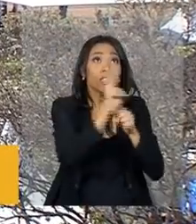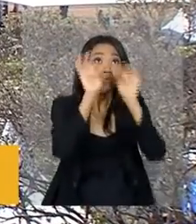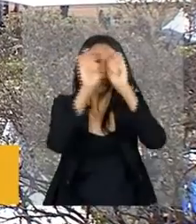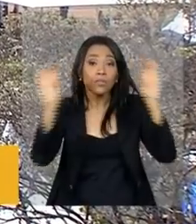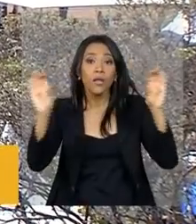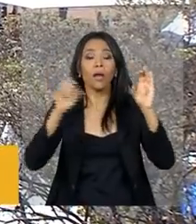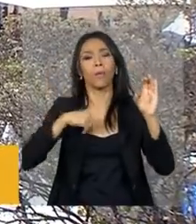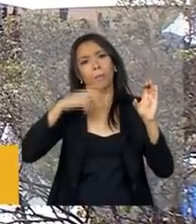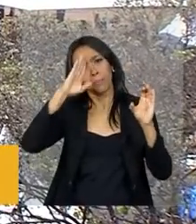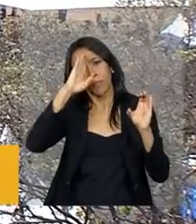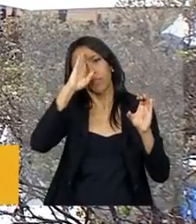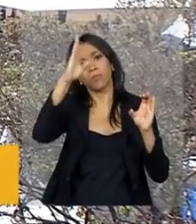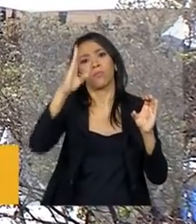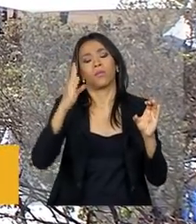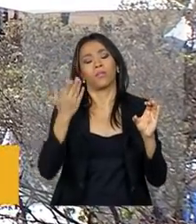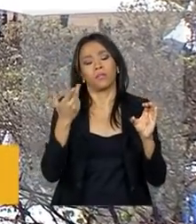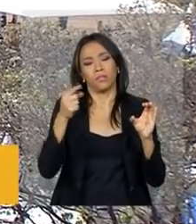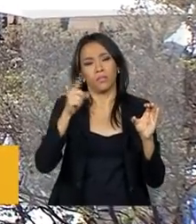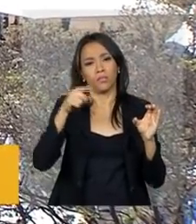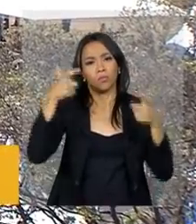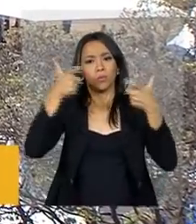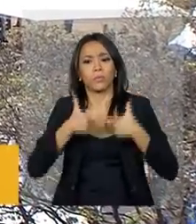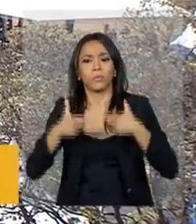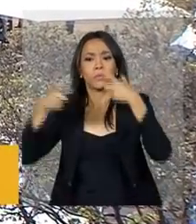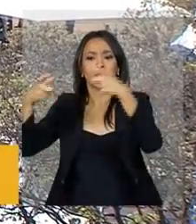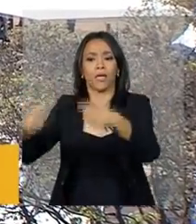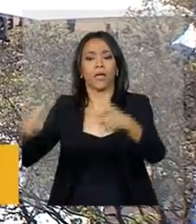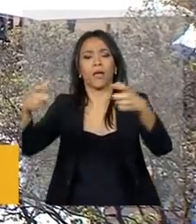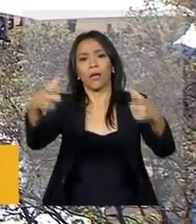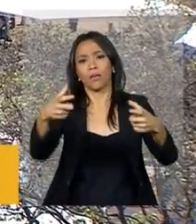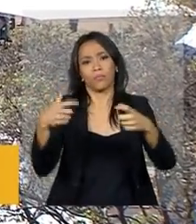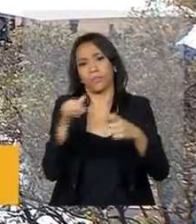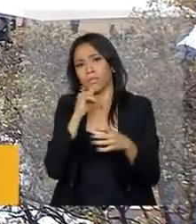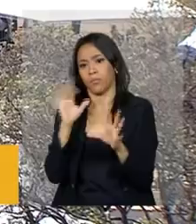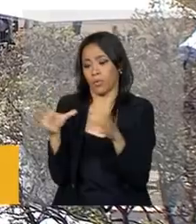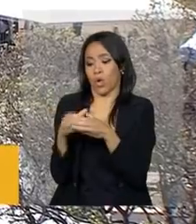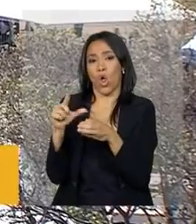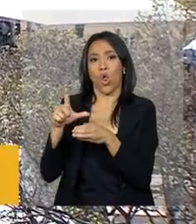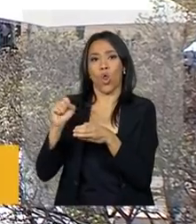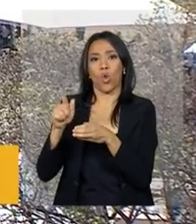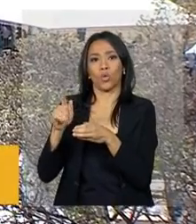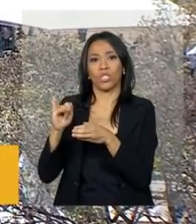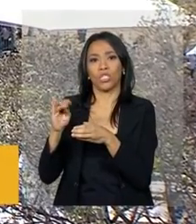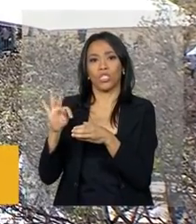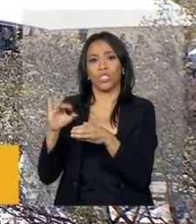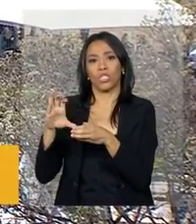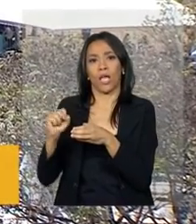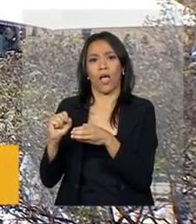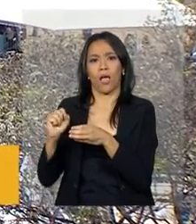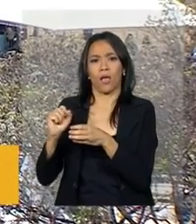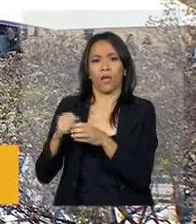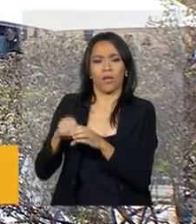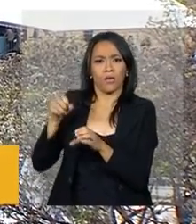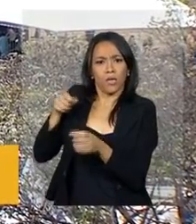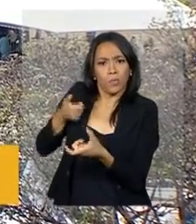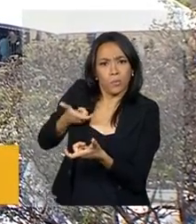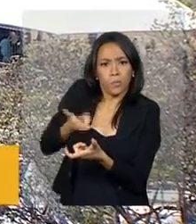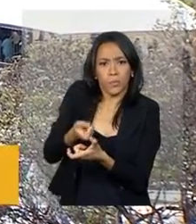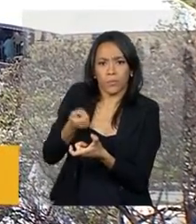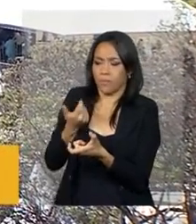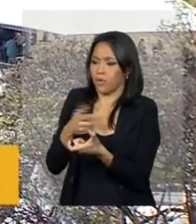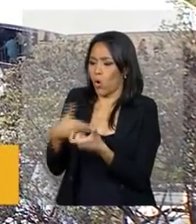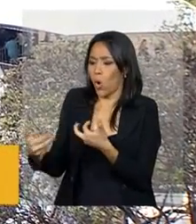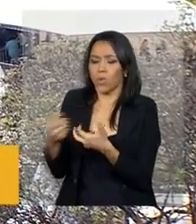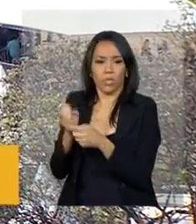principalmente dos postos de comando, das regiões de logísticas na retaguarda, proteção antiaérea. Logística que normalmente é